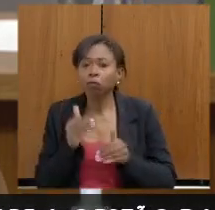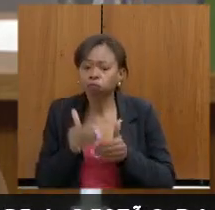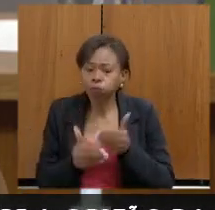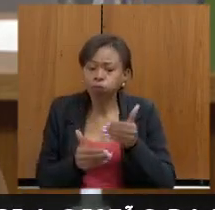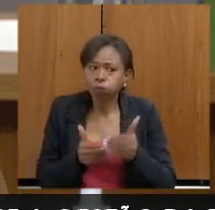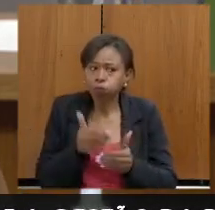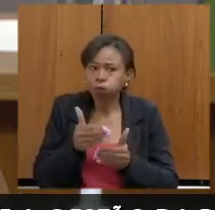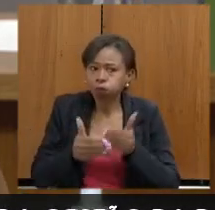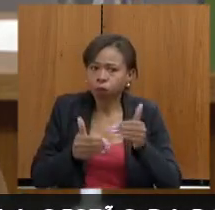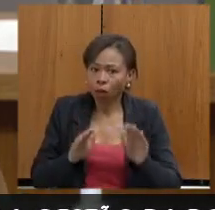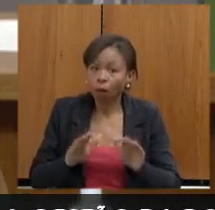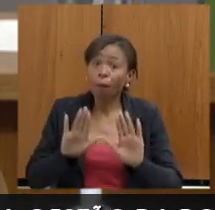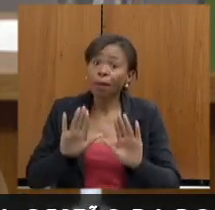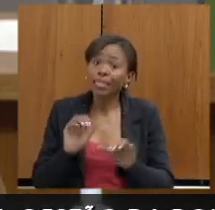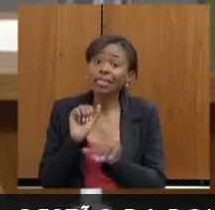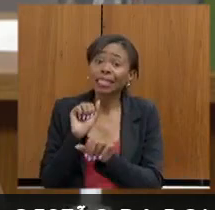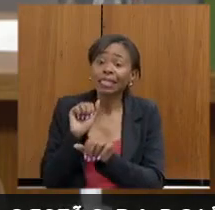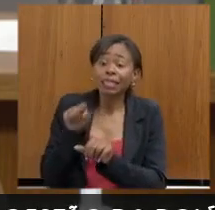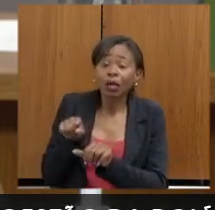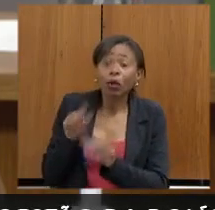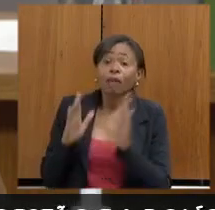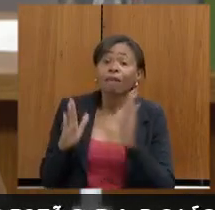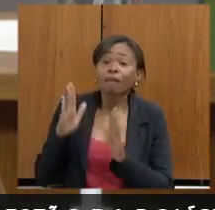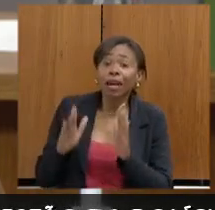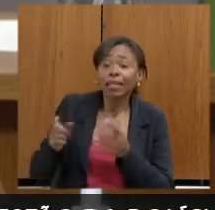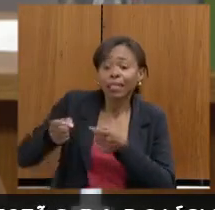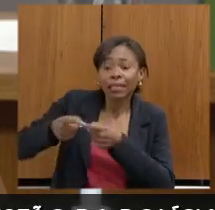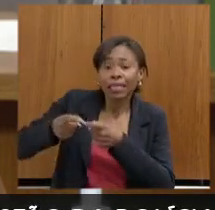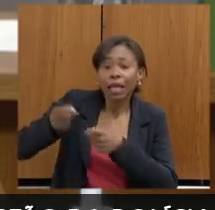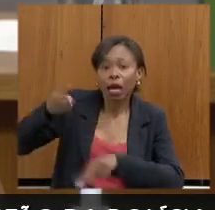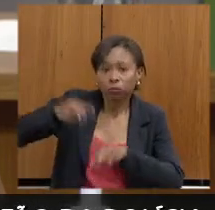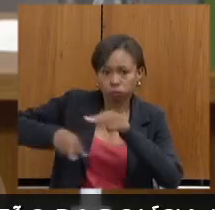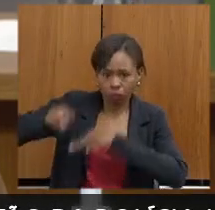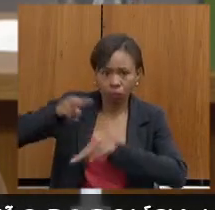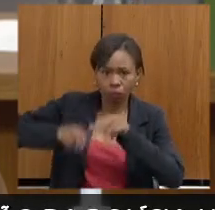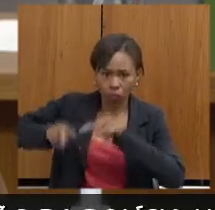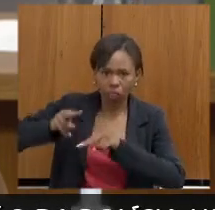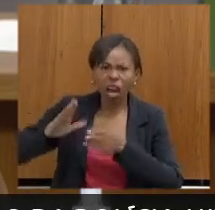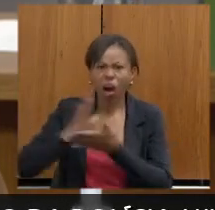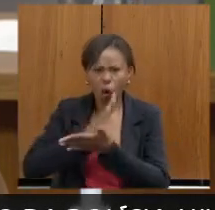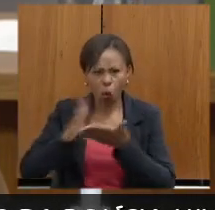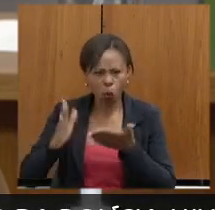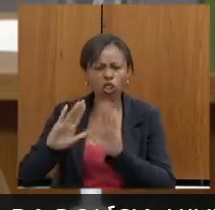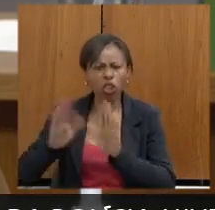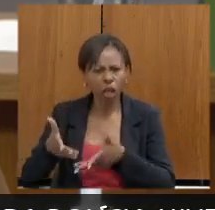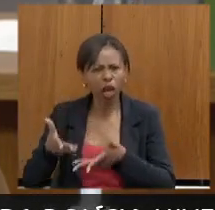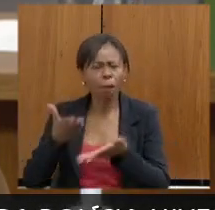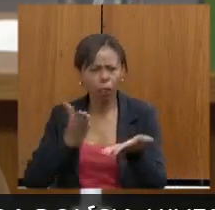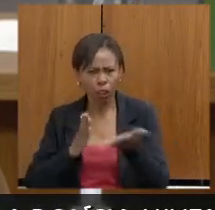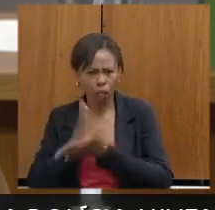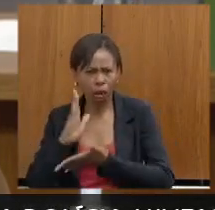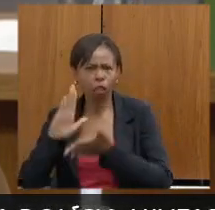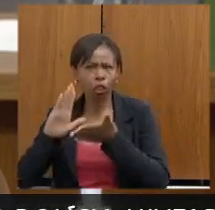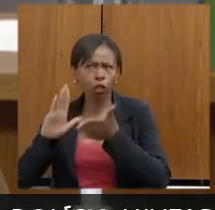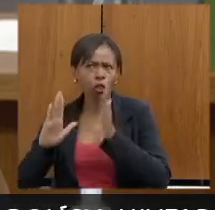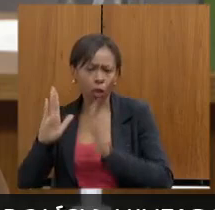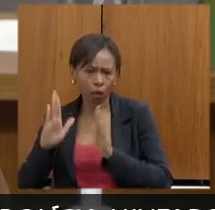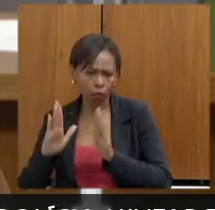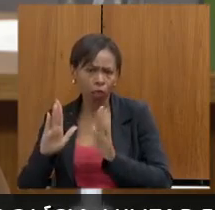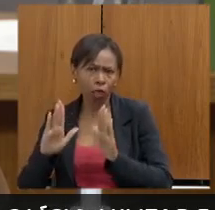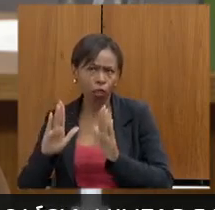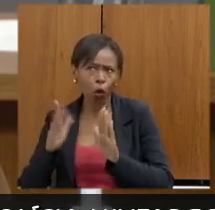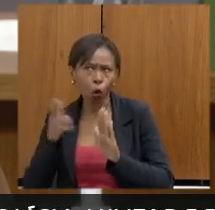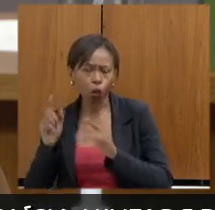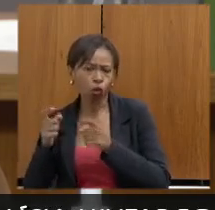eles vão passar pelos exames médicos em três passar em algumas categorias né dos nossos exames teórico e agora estão nos exames